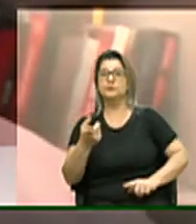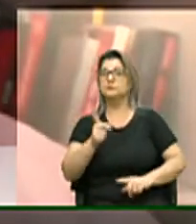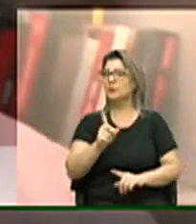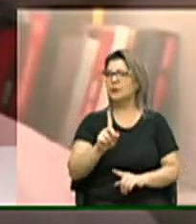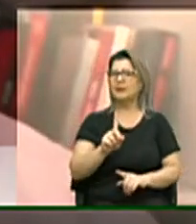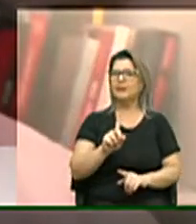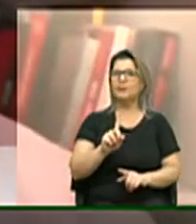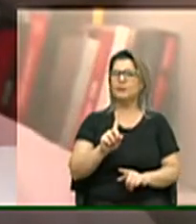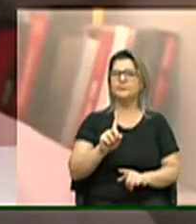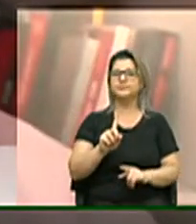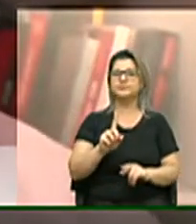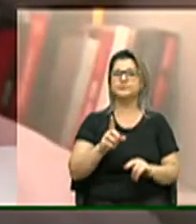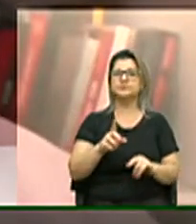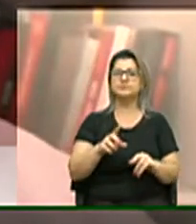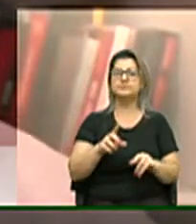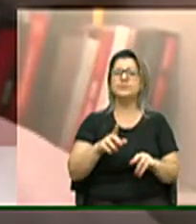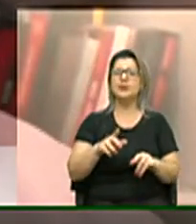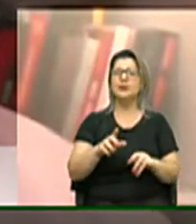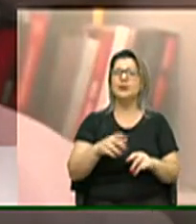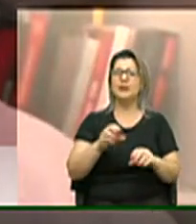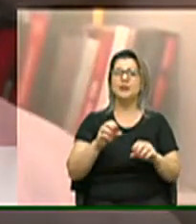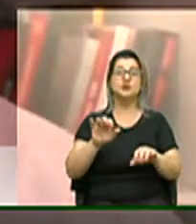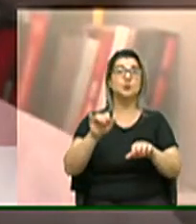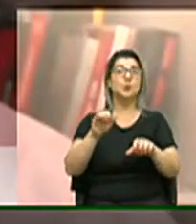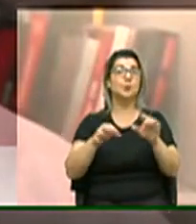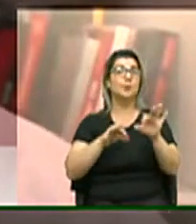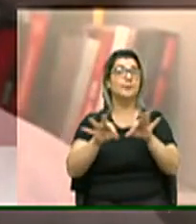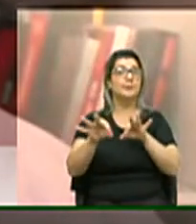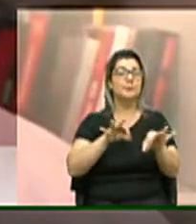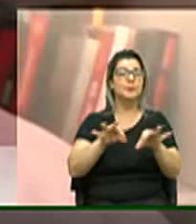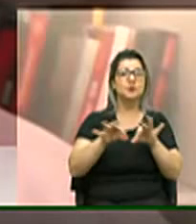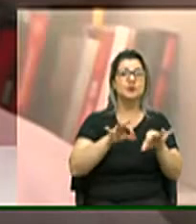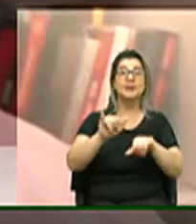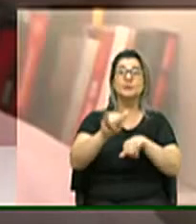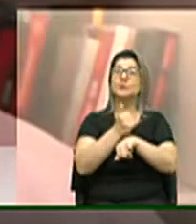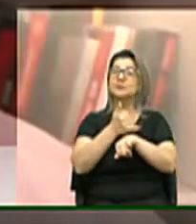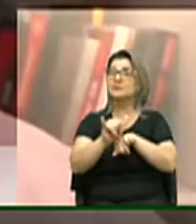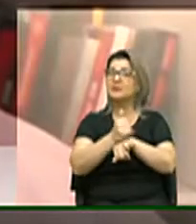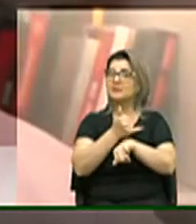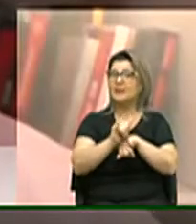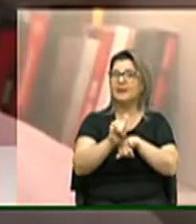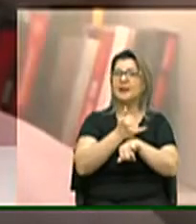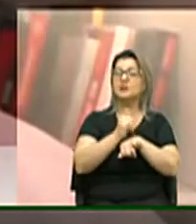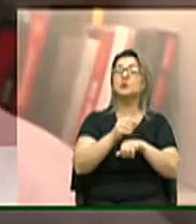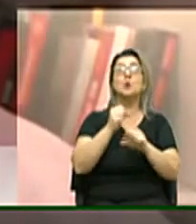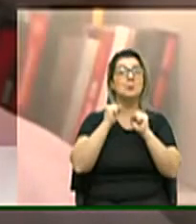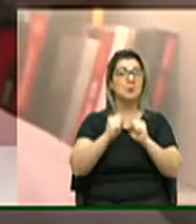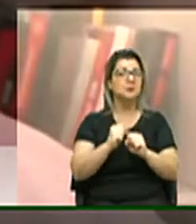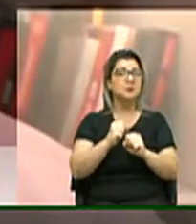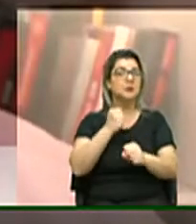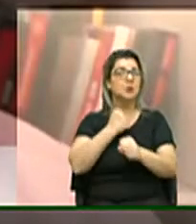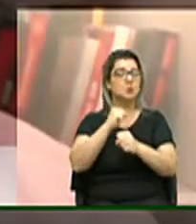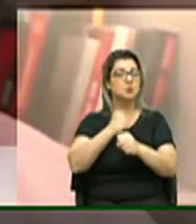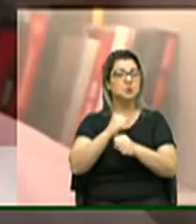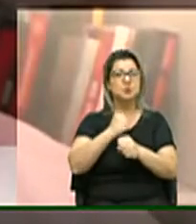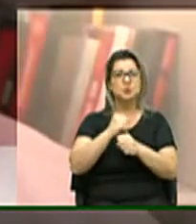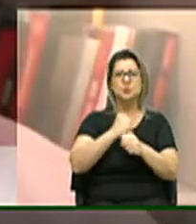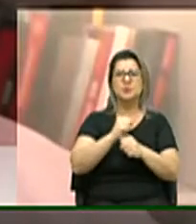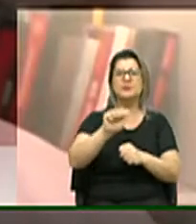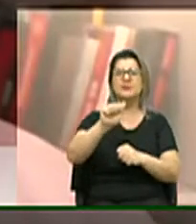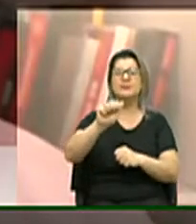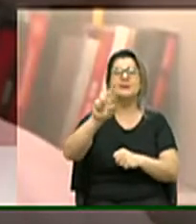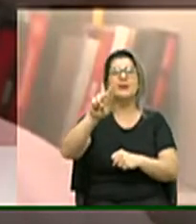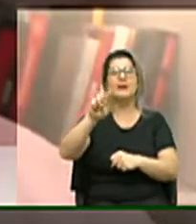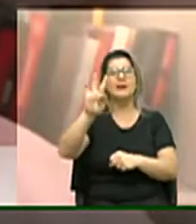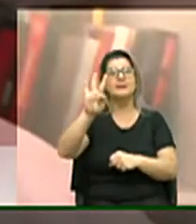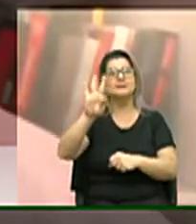né? De um projeto estratégico. A CETEC poderia hoje estar construindo componentes, artefatos, né, para ajudar no combate